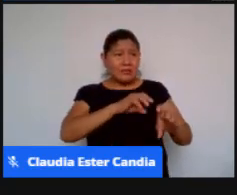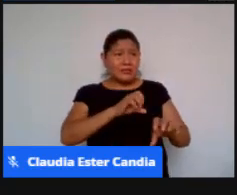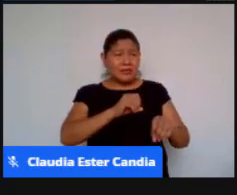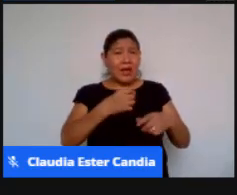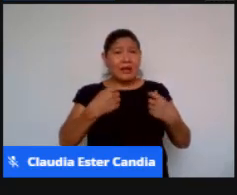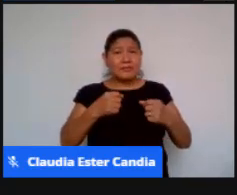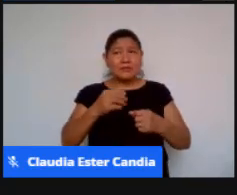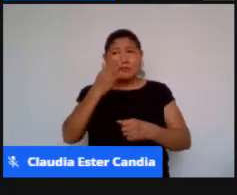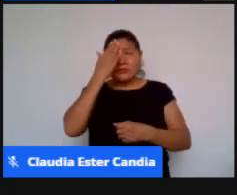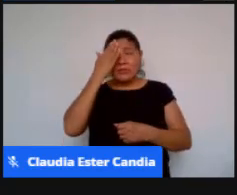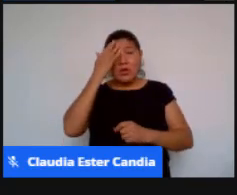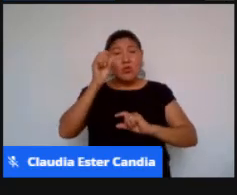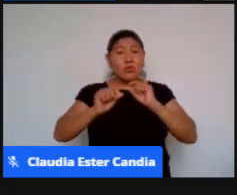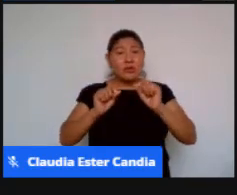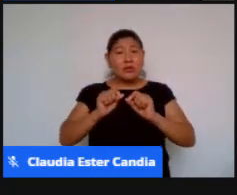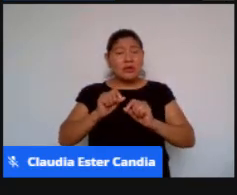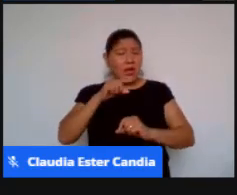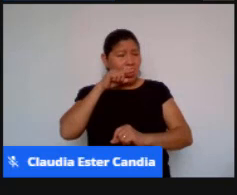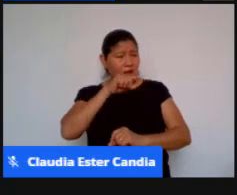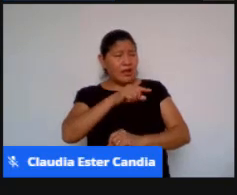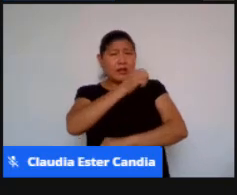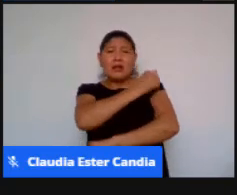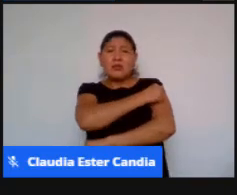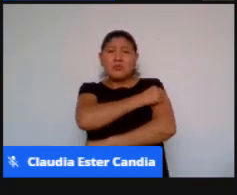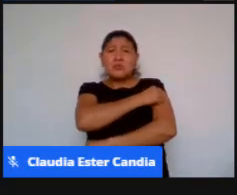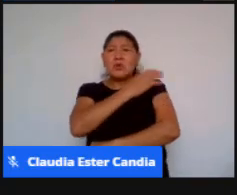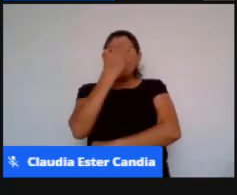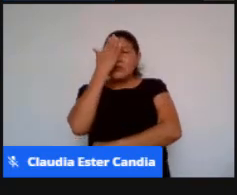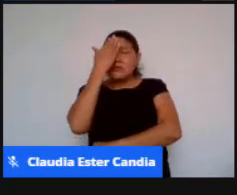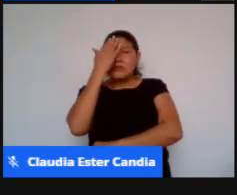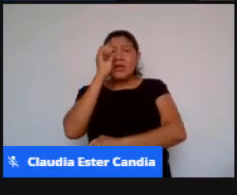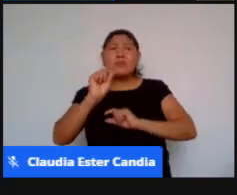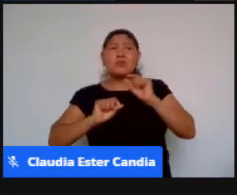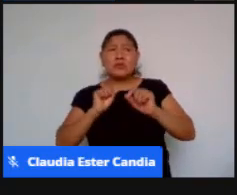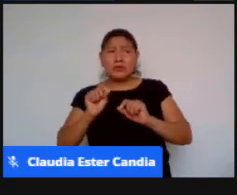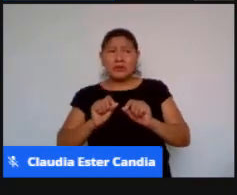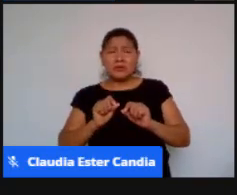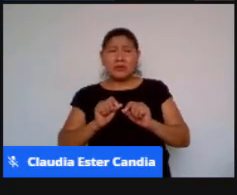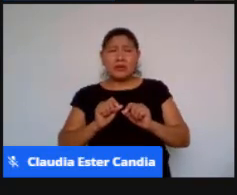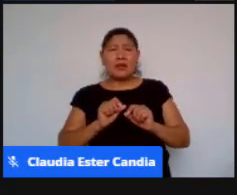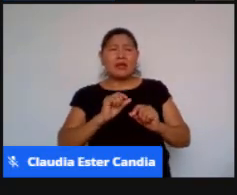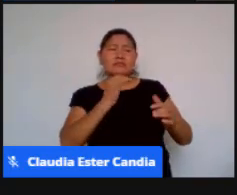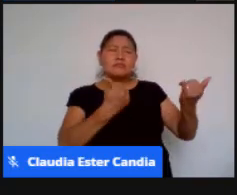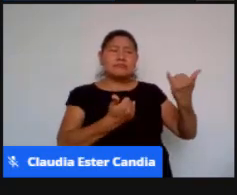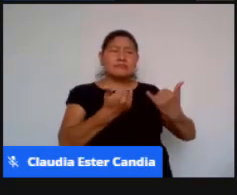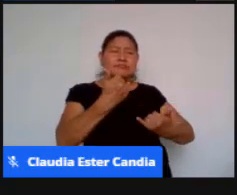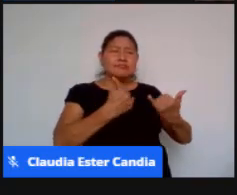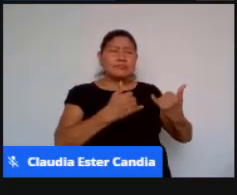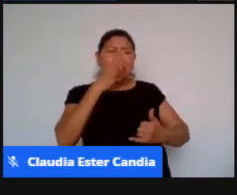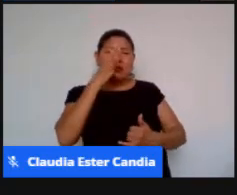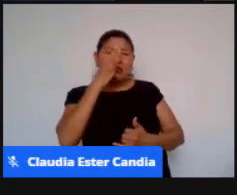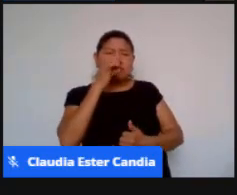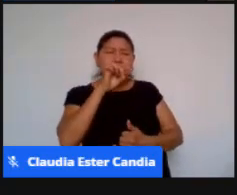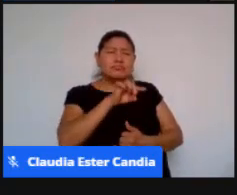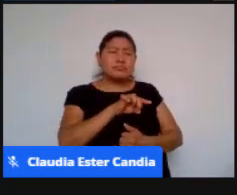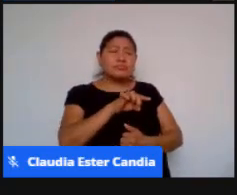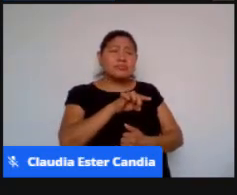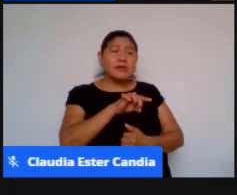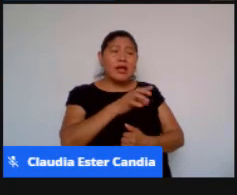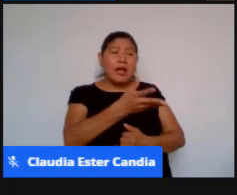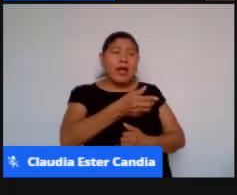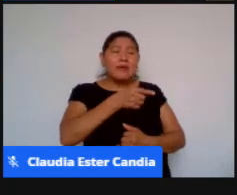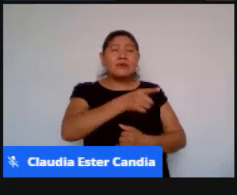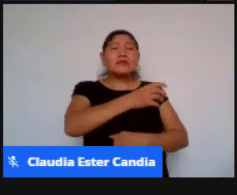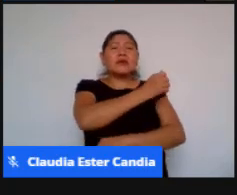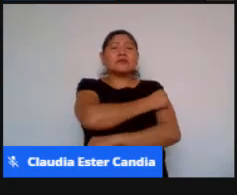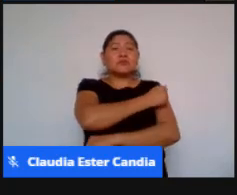que conhecimento o menino tem sobre aquilo, né? Então, ele vai sempre obter informações sobre quais conhecimentos, aptidões, competências